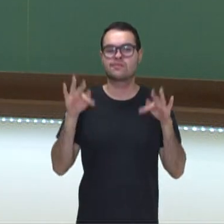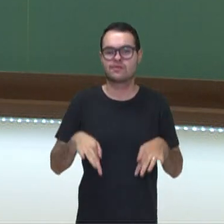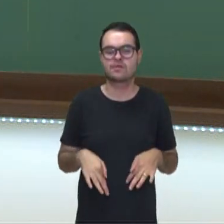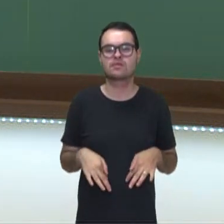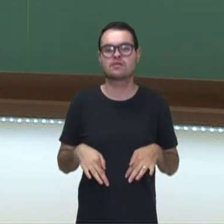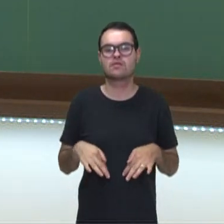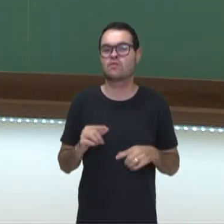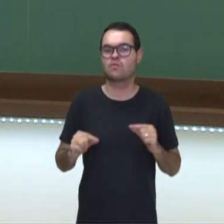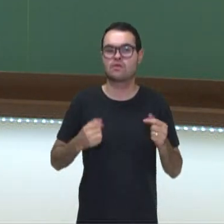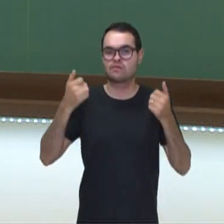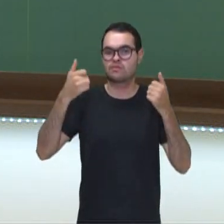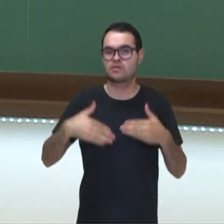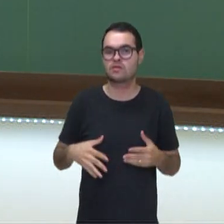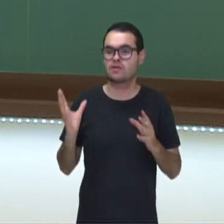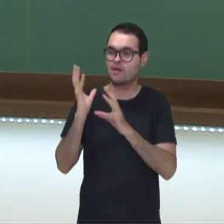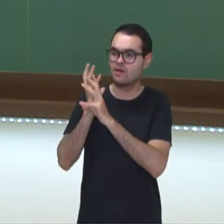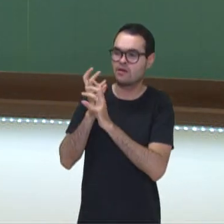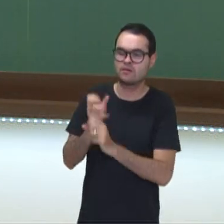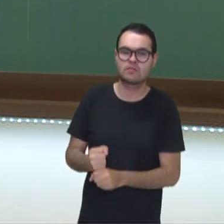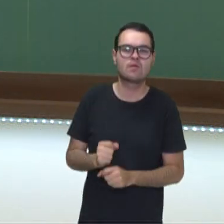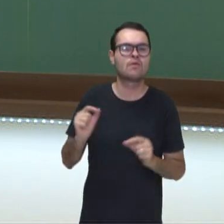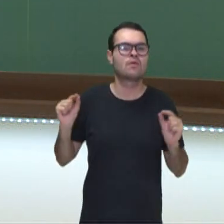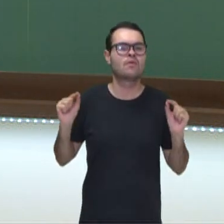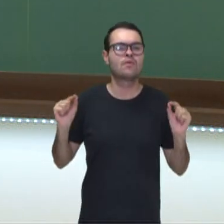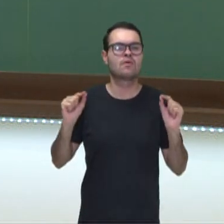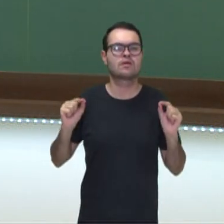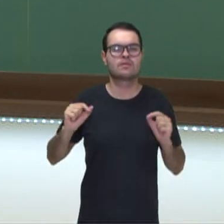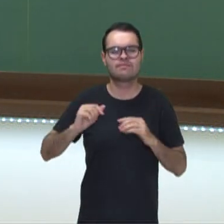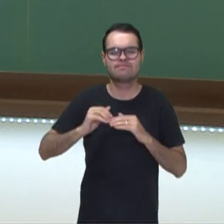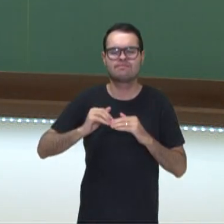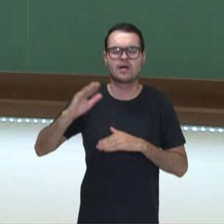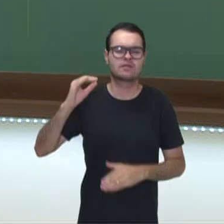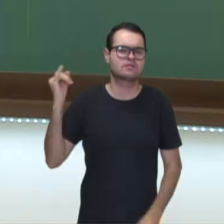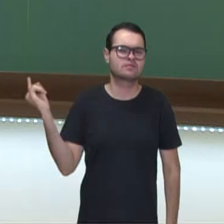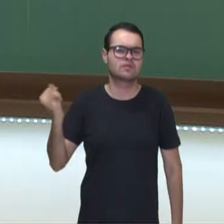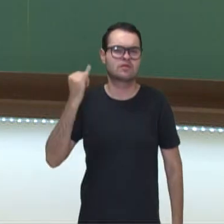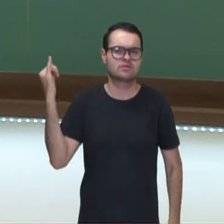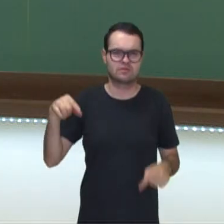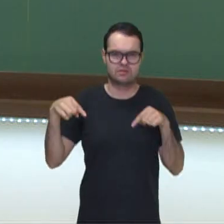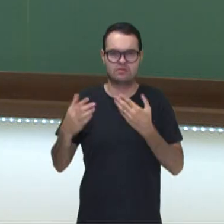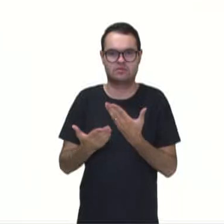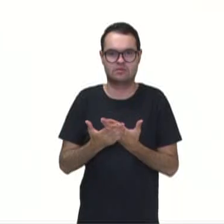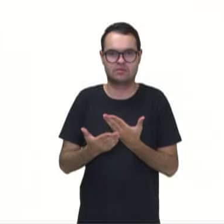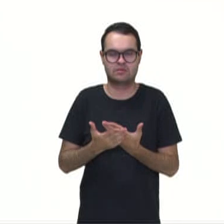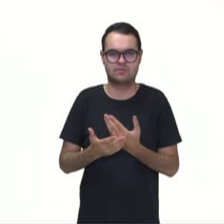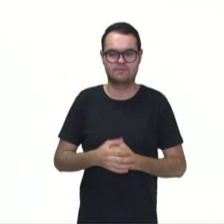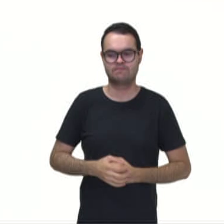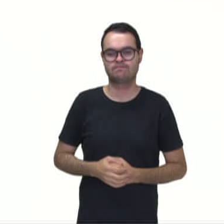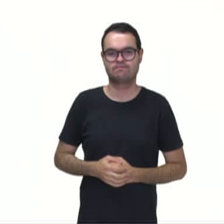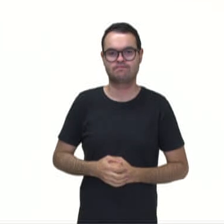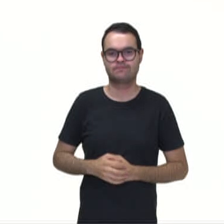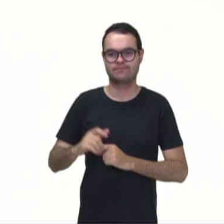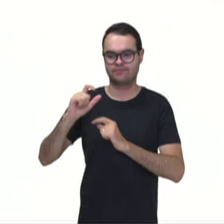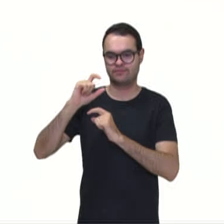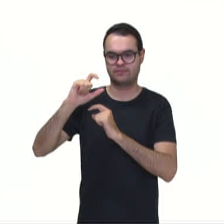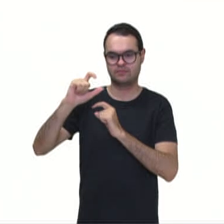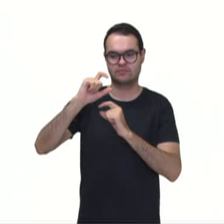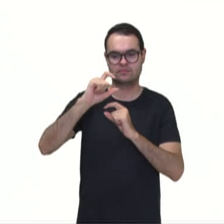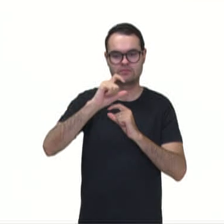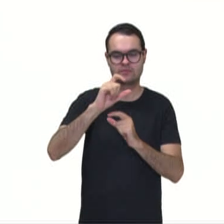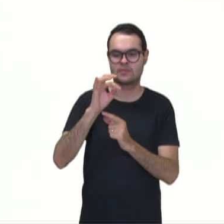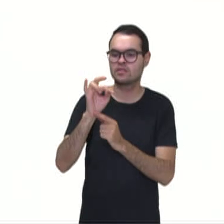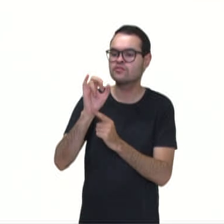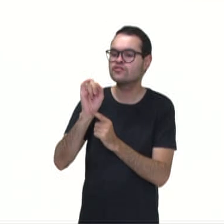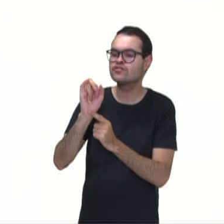retomar então o que a gente mais acha importante nessa aula. Reconhecemos que a tirinha é um segmento